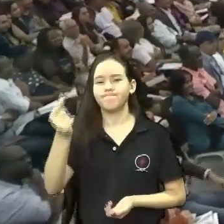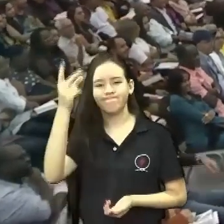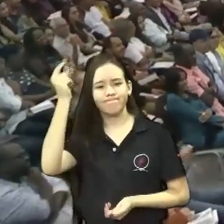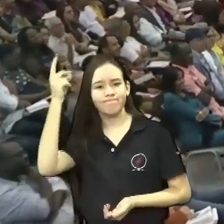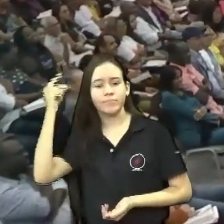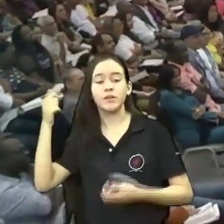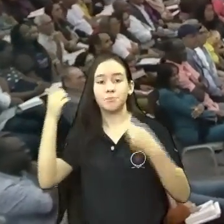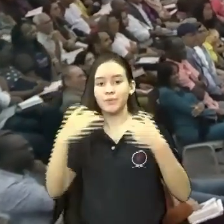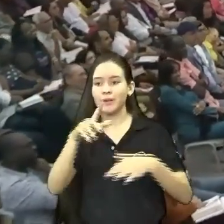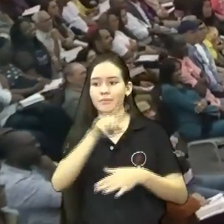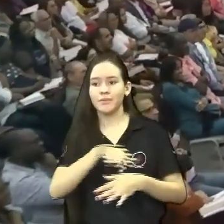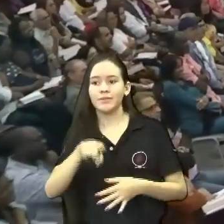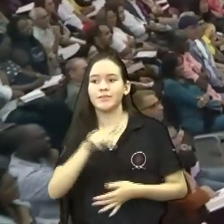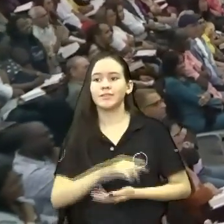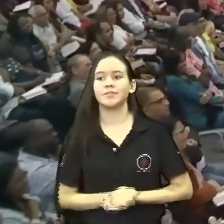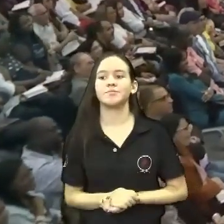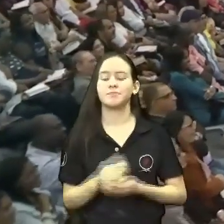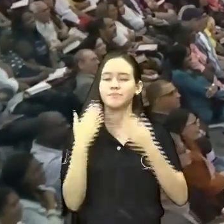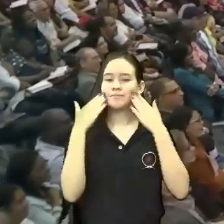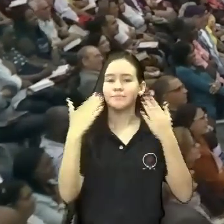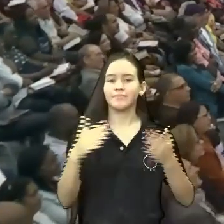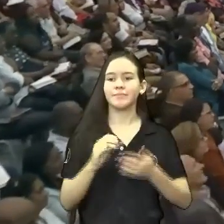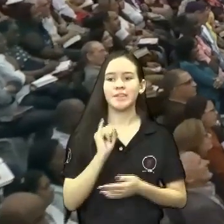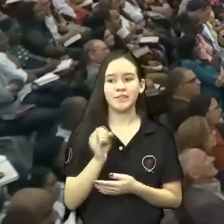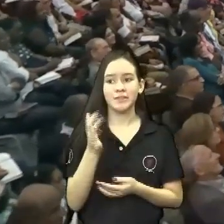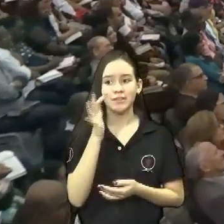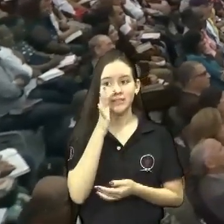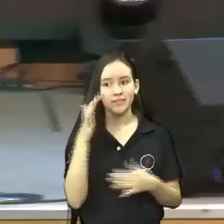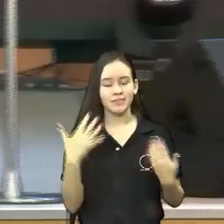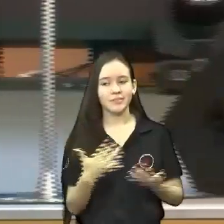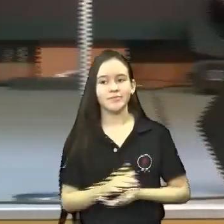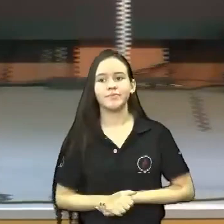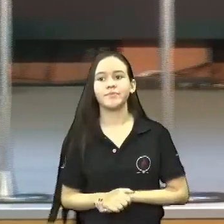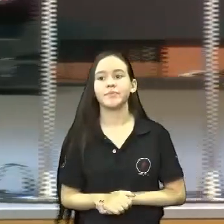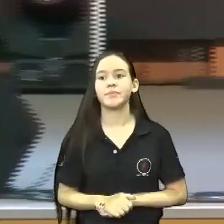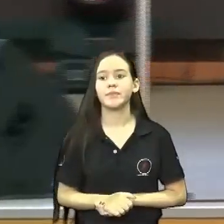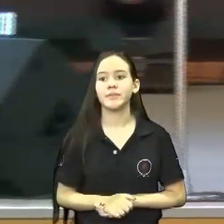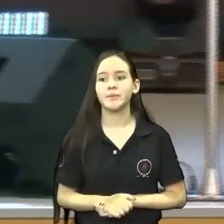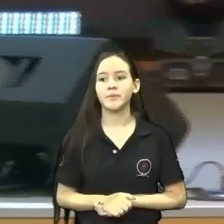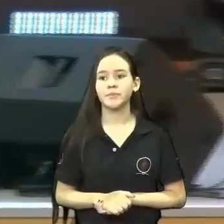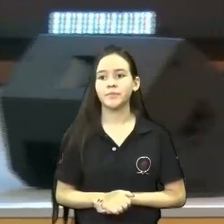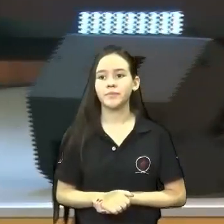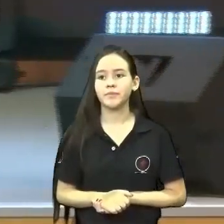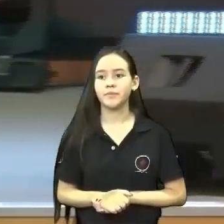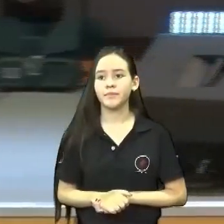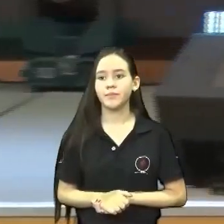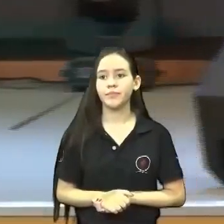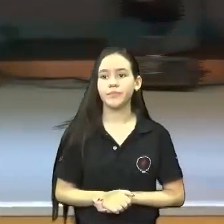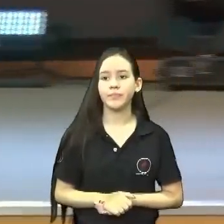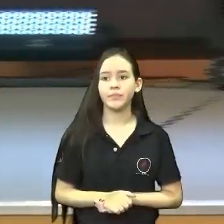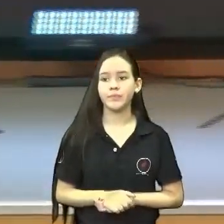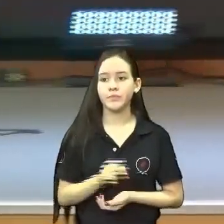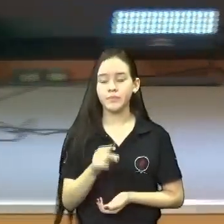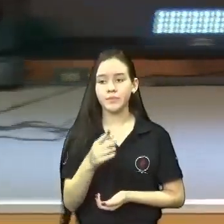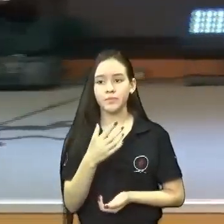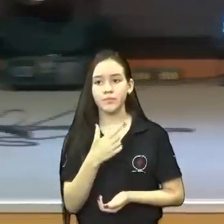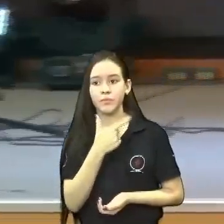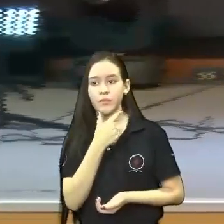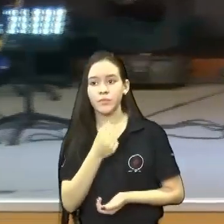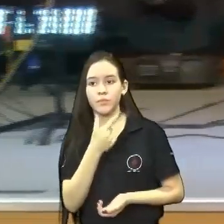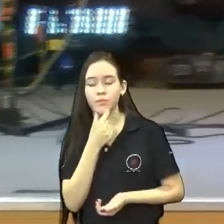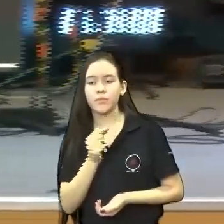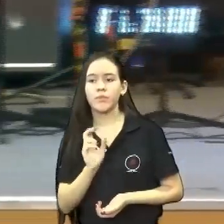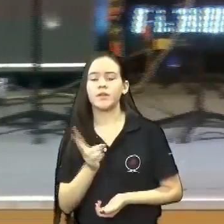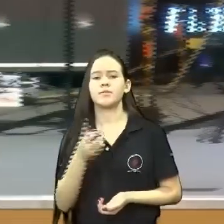vou explicar para vocês estão entregando ele agora se ele tiver me assistindo olha só mas vezes esse cara ele